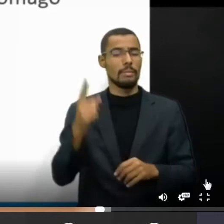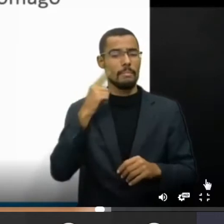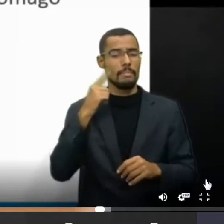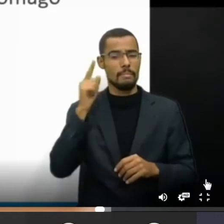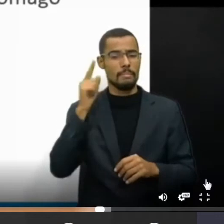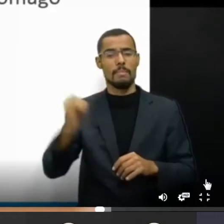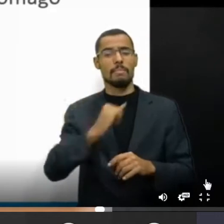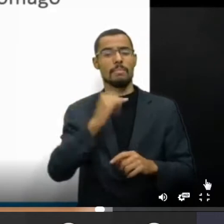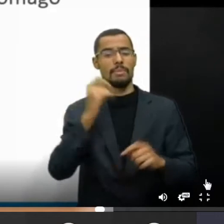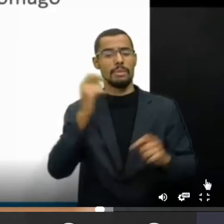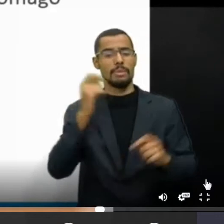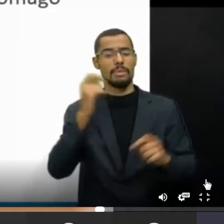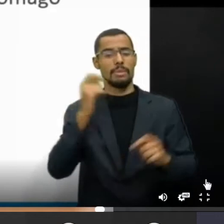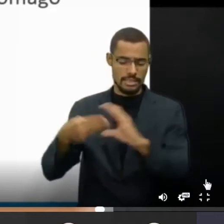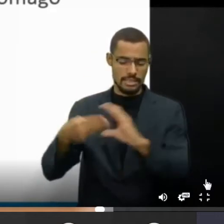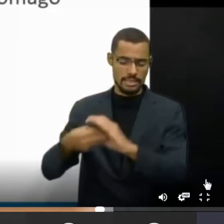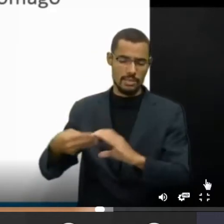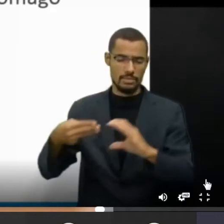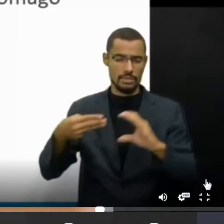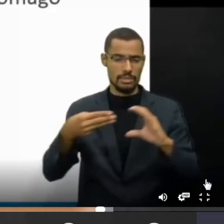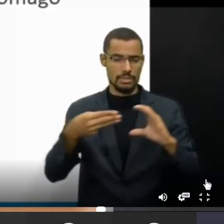células parietais e as células